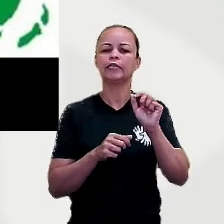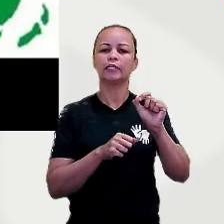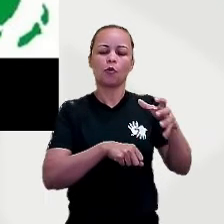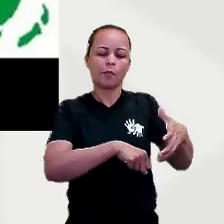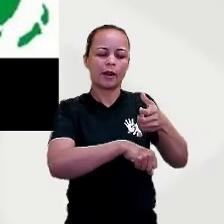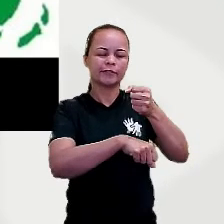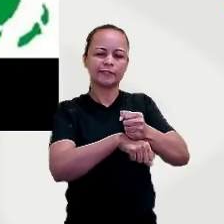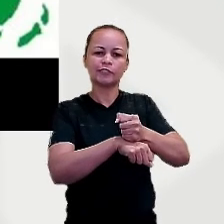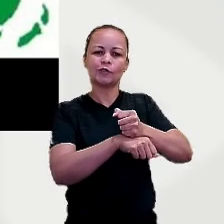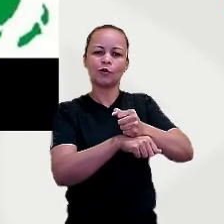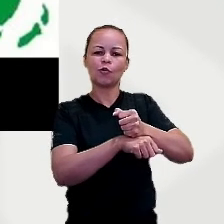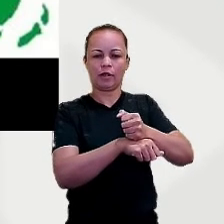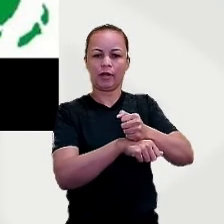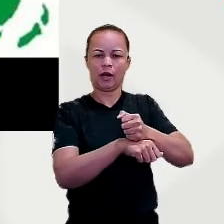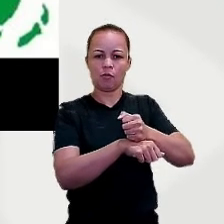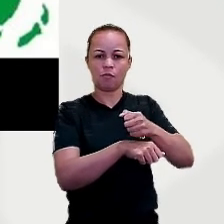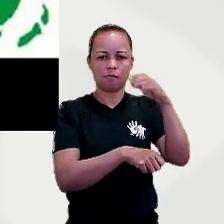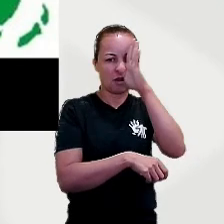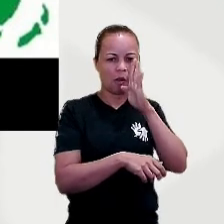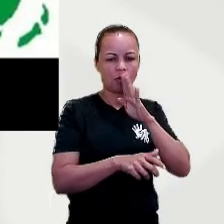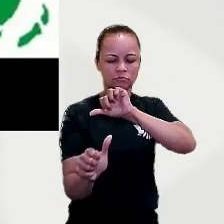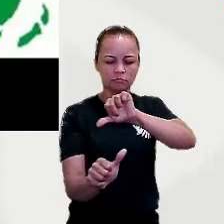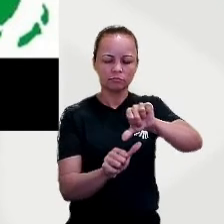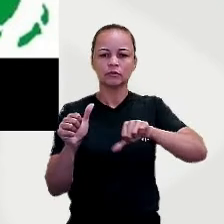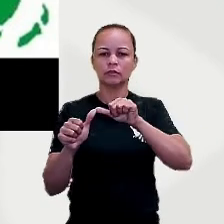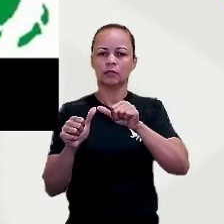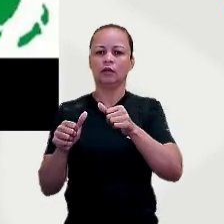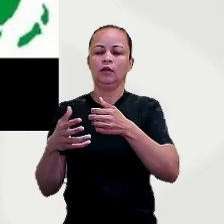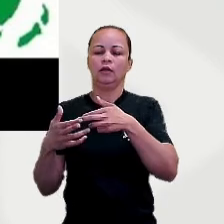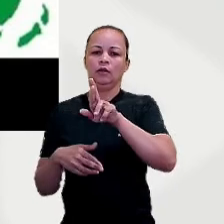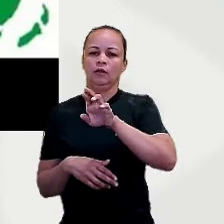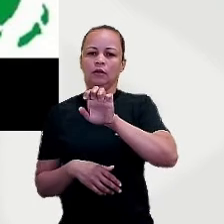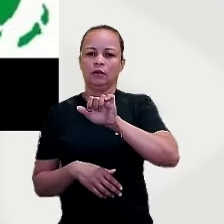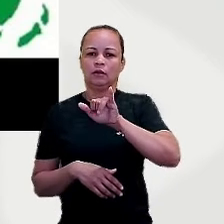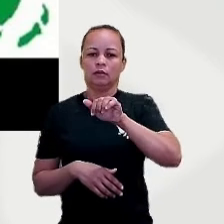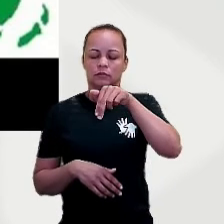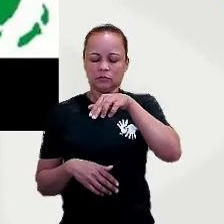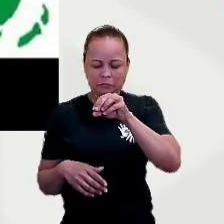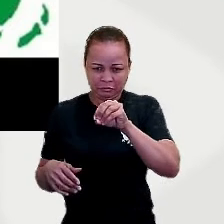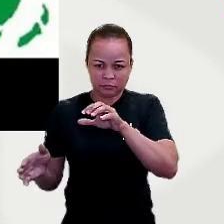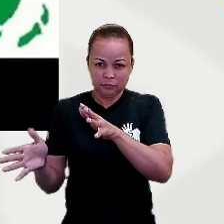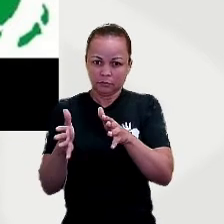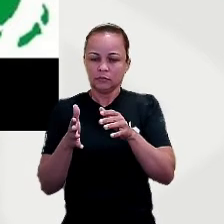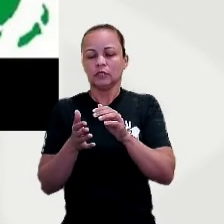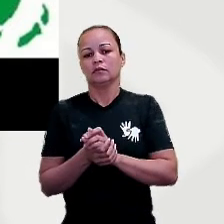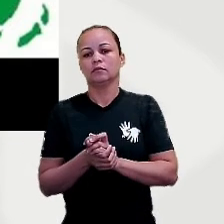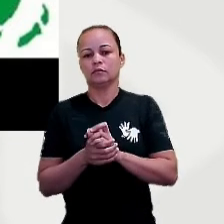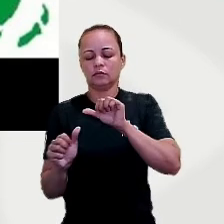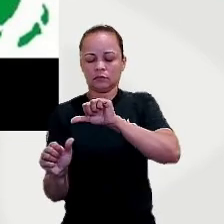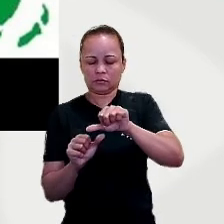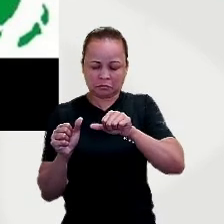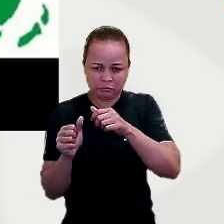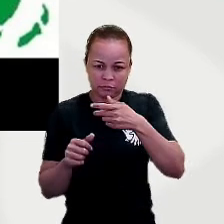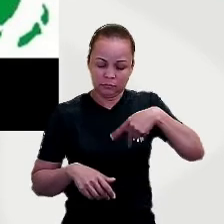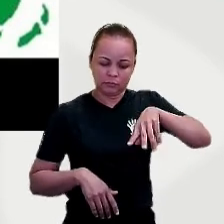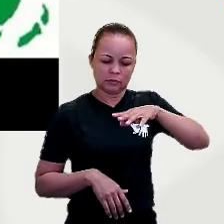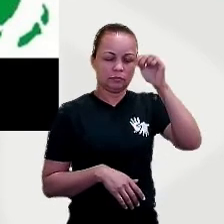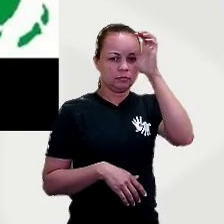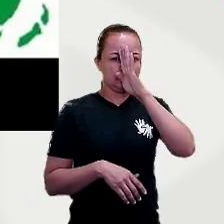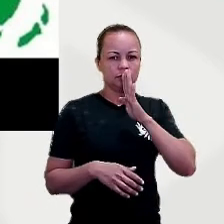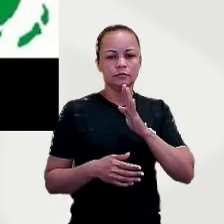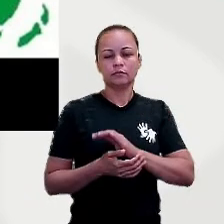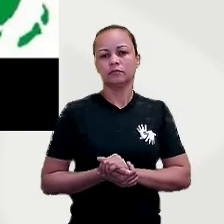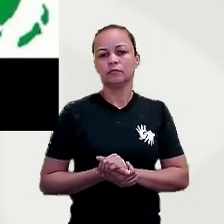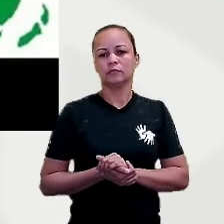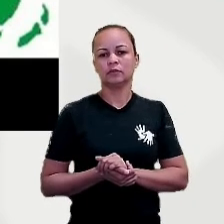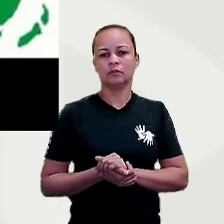um reino. Então, eles queriam que a família portuguesa real retornasse para o Brasil. Mas, nesse retorno, Dom João